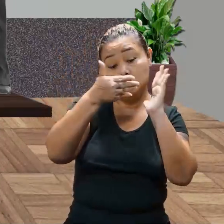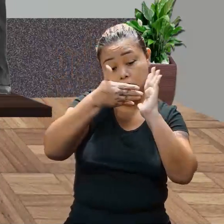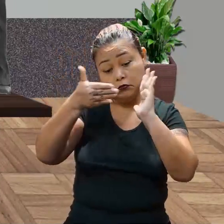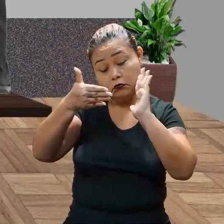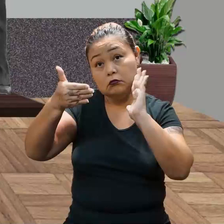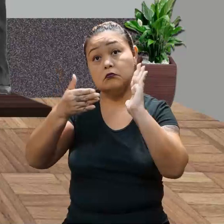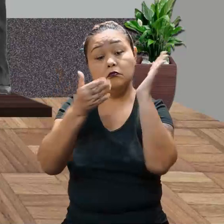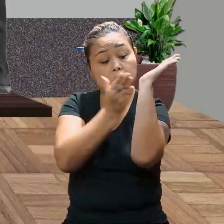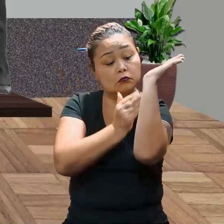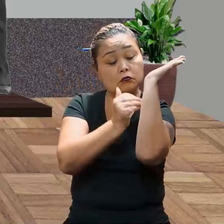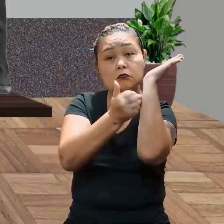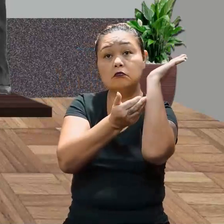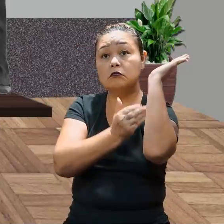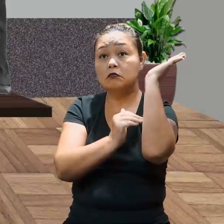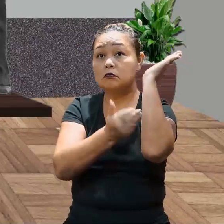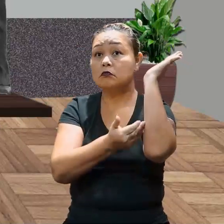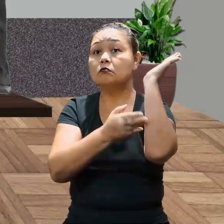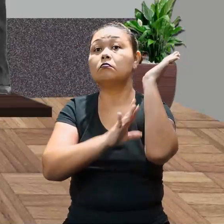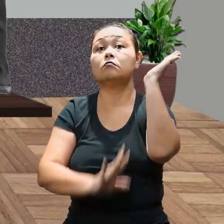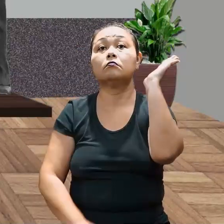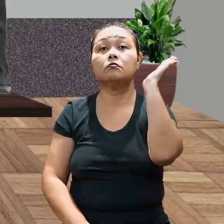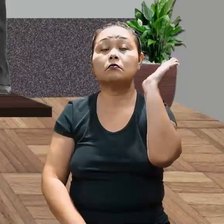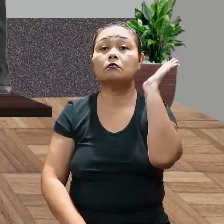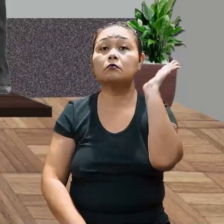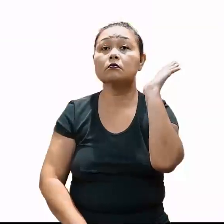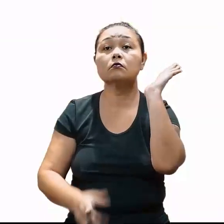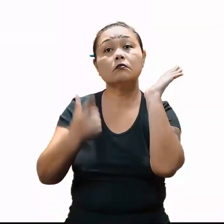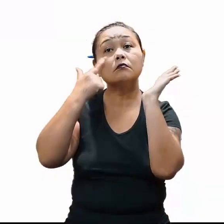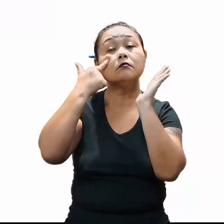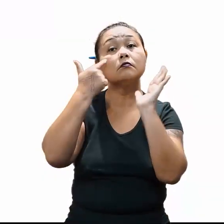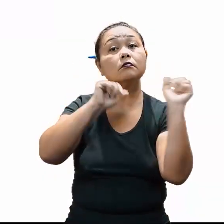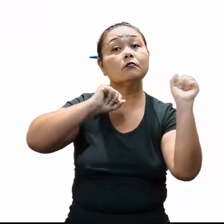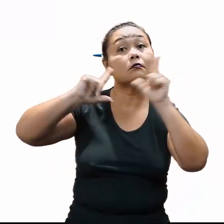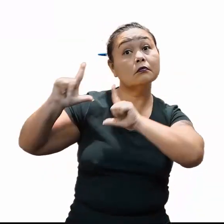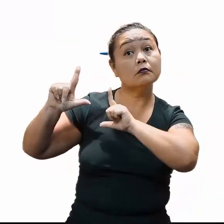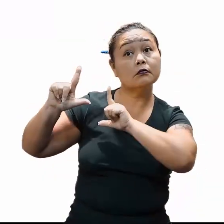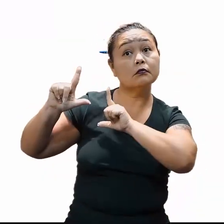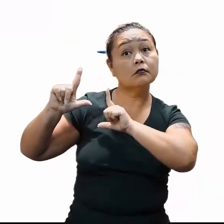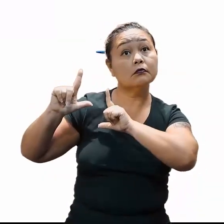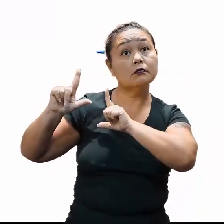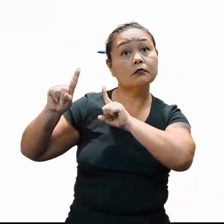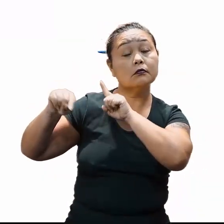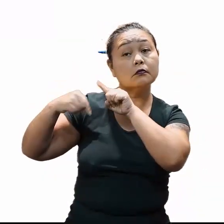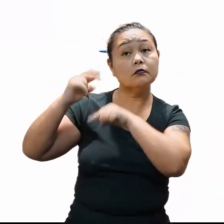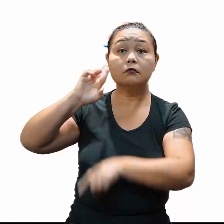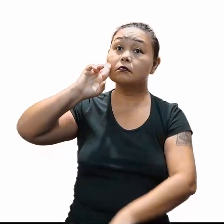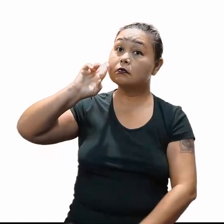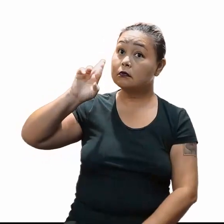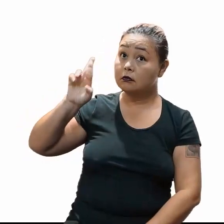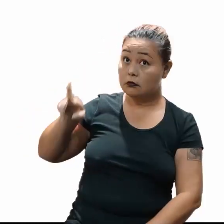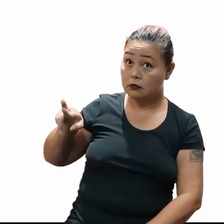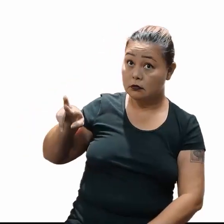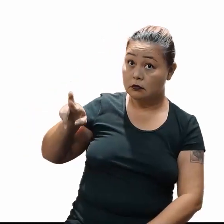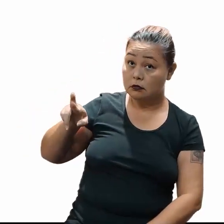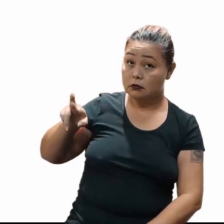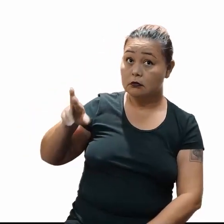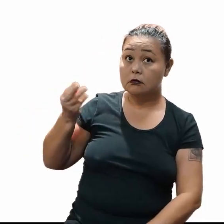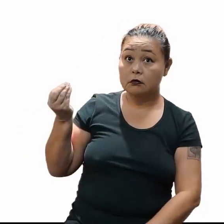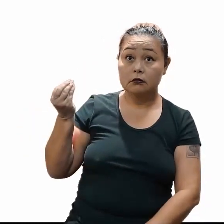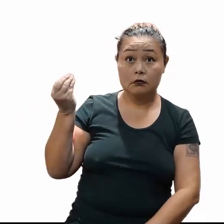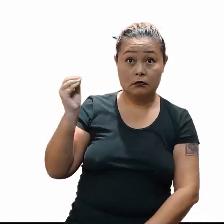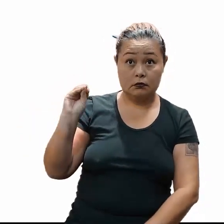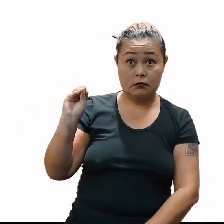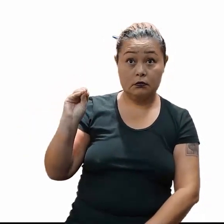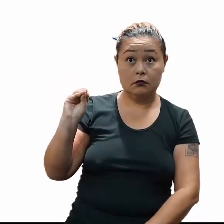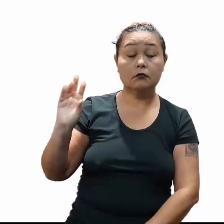segundo ciclo da borracha. Tá bom? Na tela para vocês aí, olha aí a resposta que é colocado